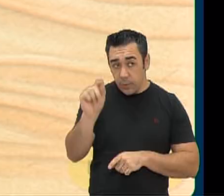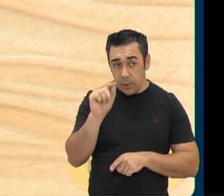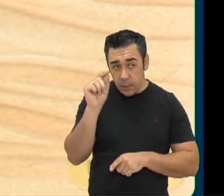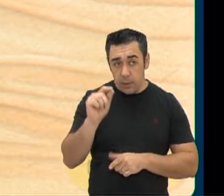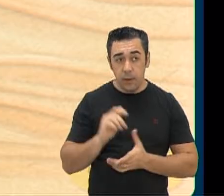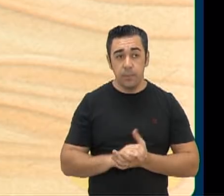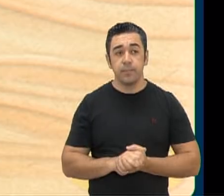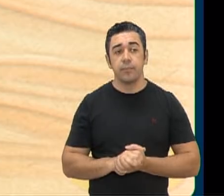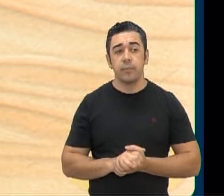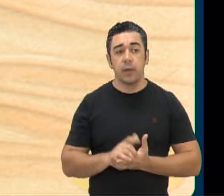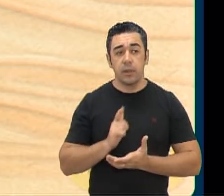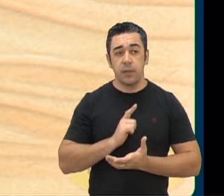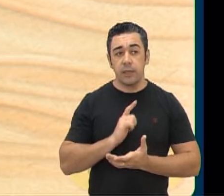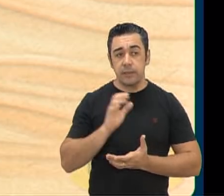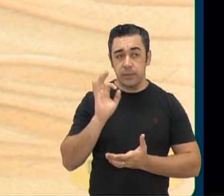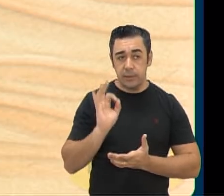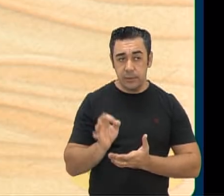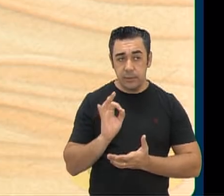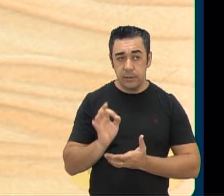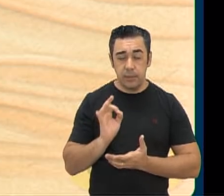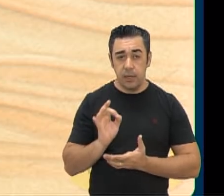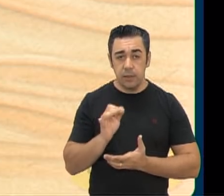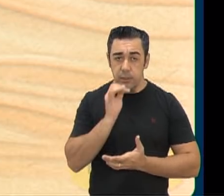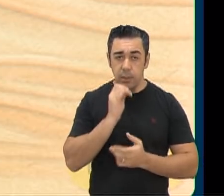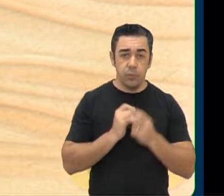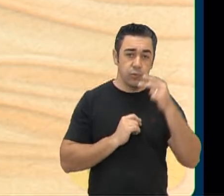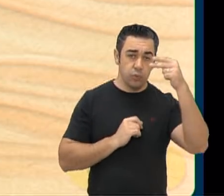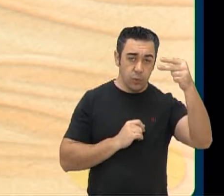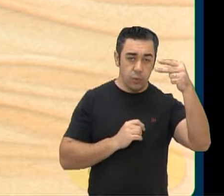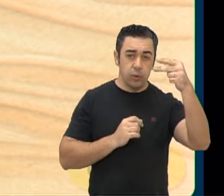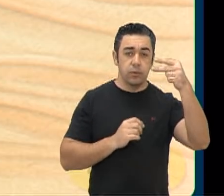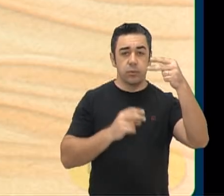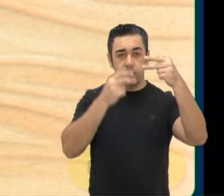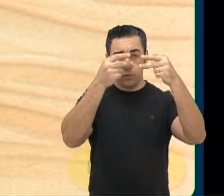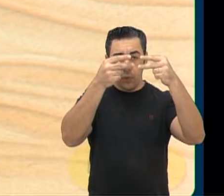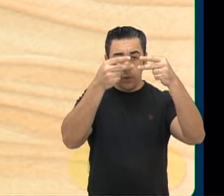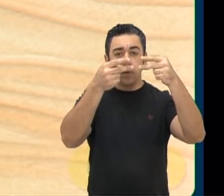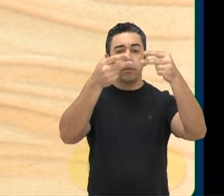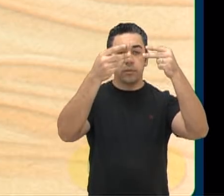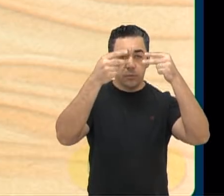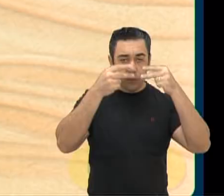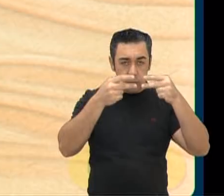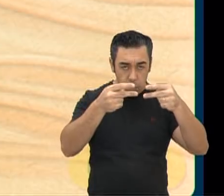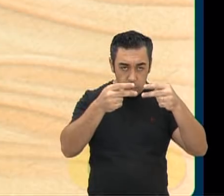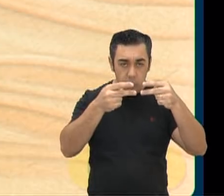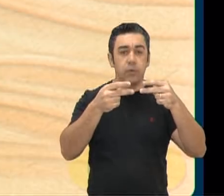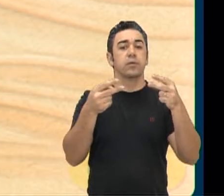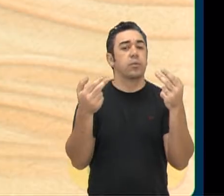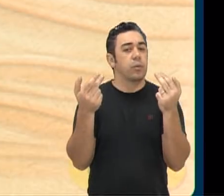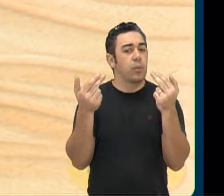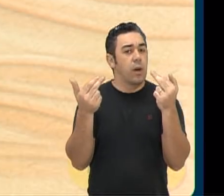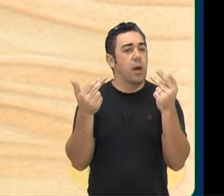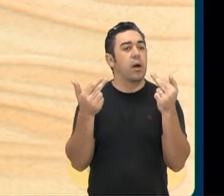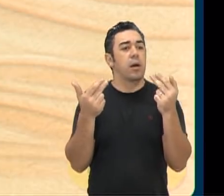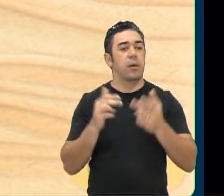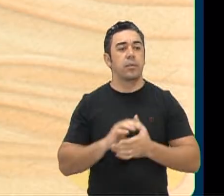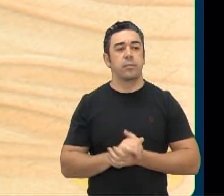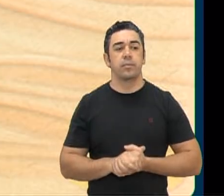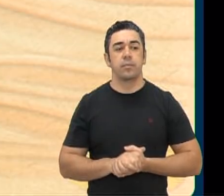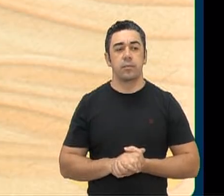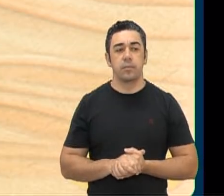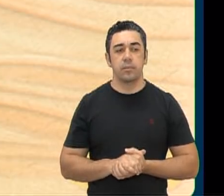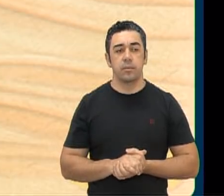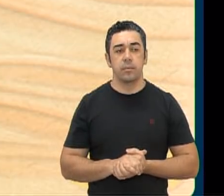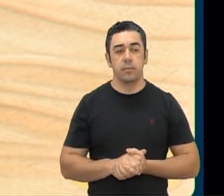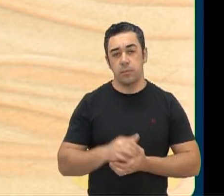a proporção da peça são 2 cubinhos, o outro lado tem que manter a igualdade ali de 2 cubinhos também. Agora